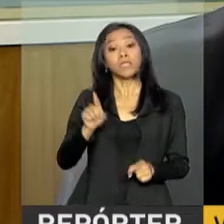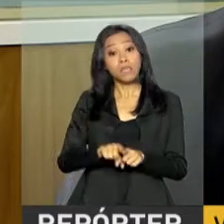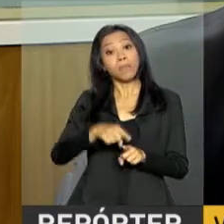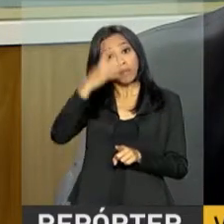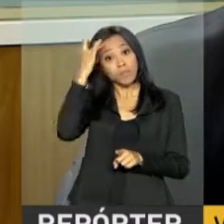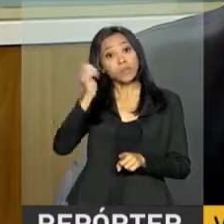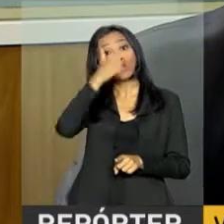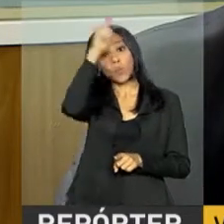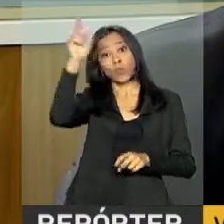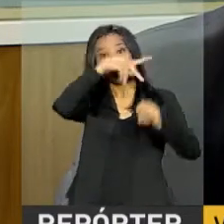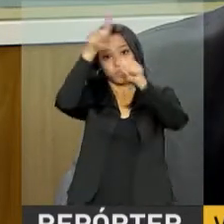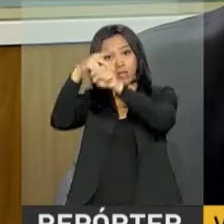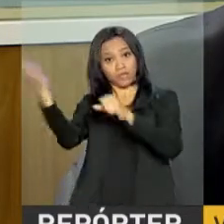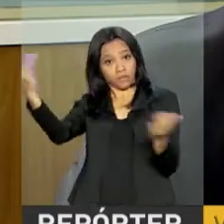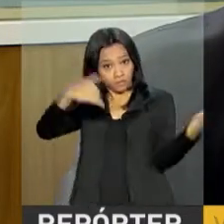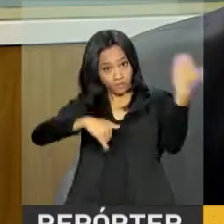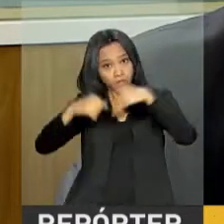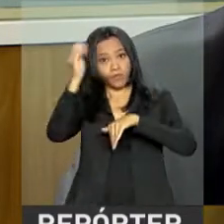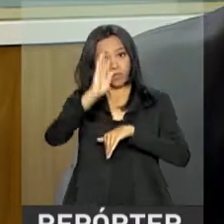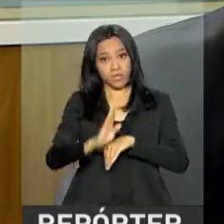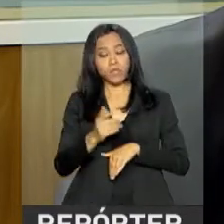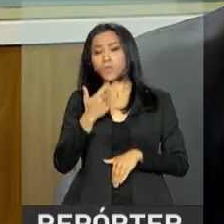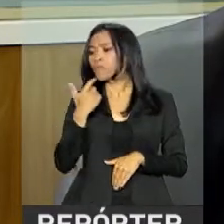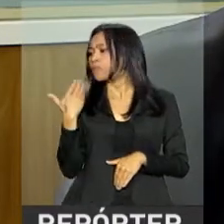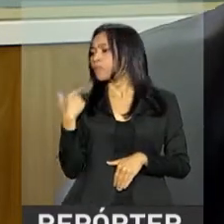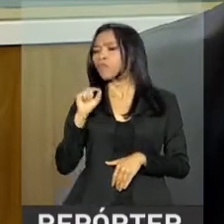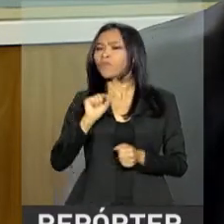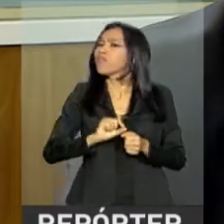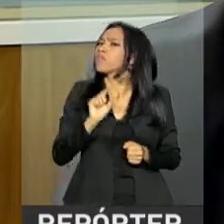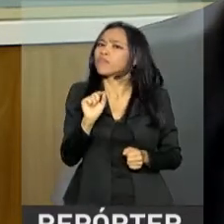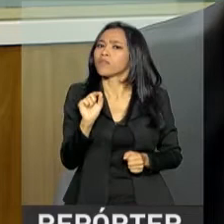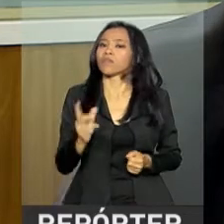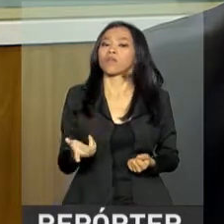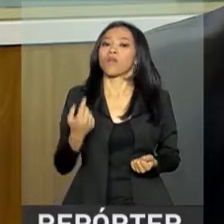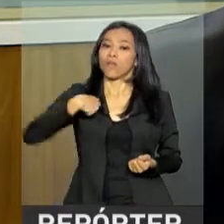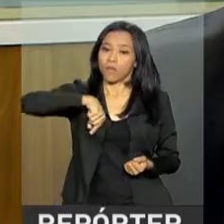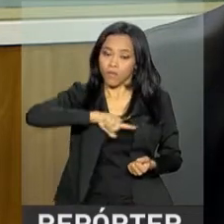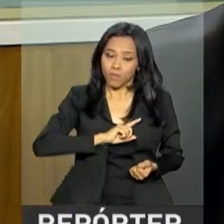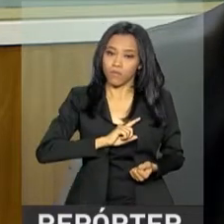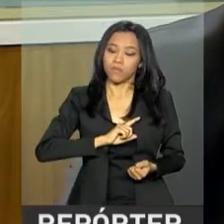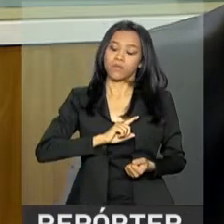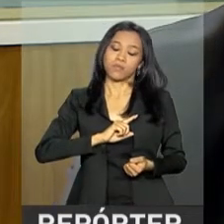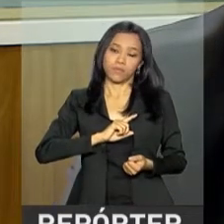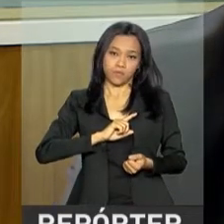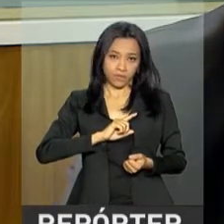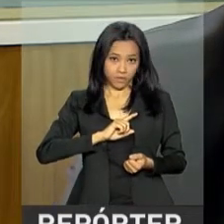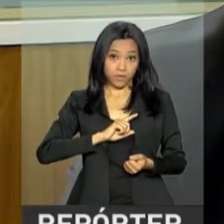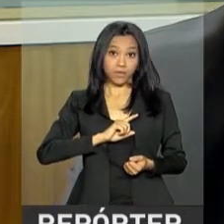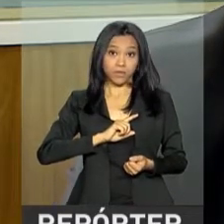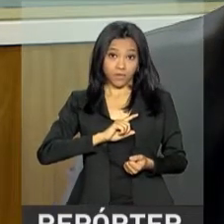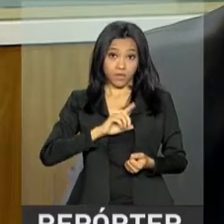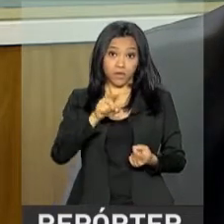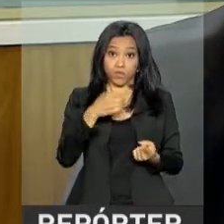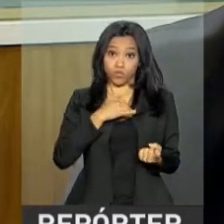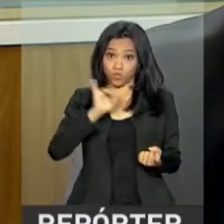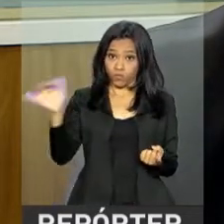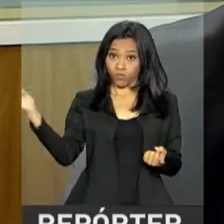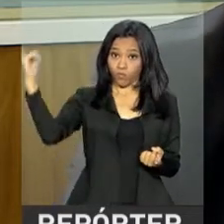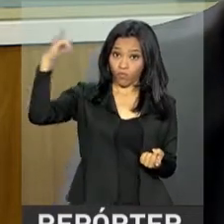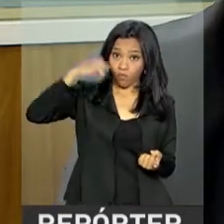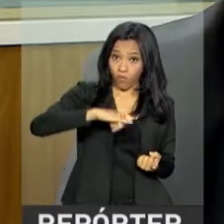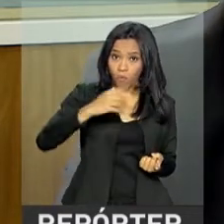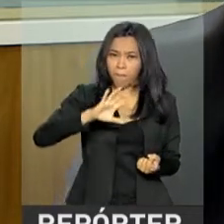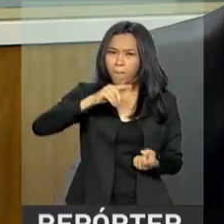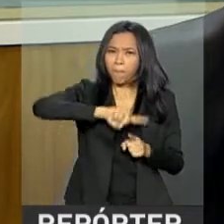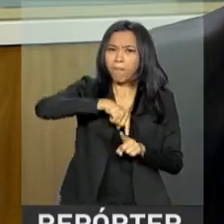viajar para cá internamente o que foi feito recentemente nós desregulamentamos é a questão dos voos charters então a expectativa de